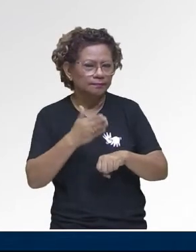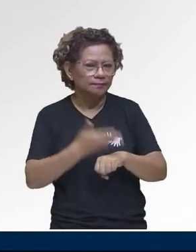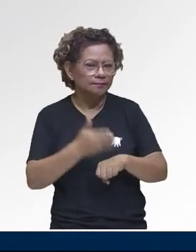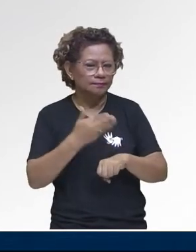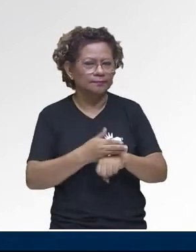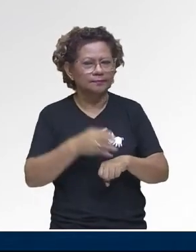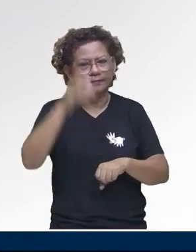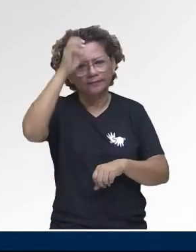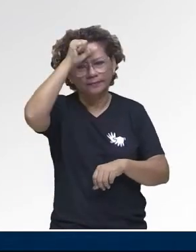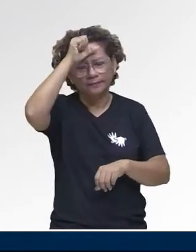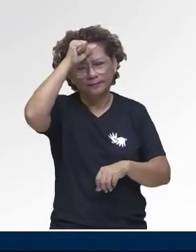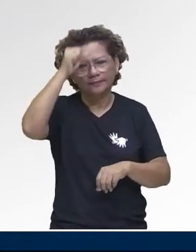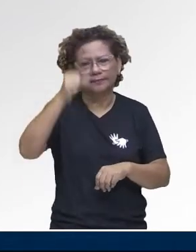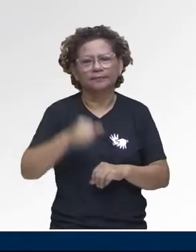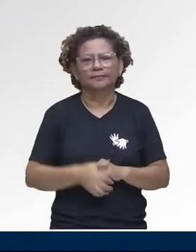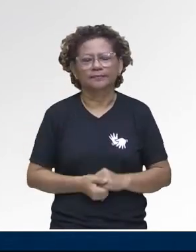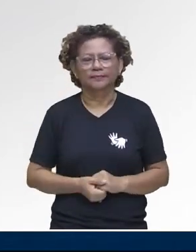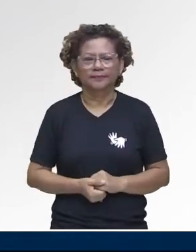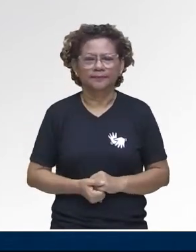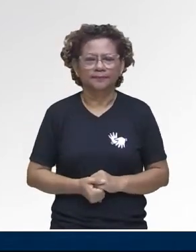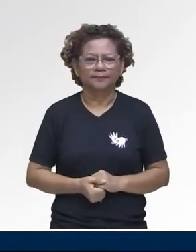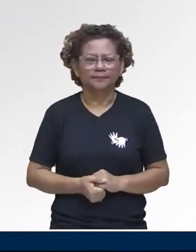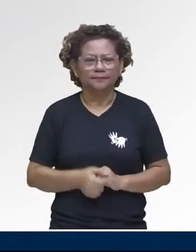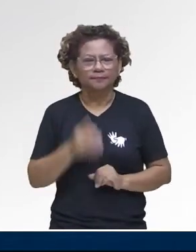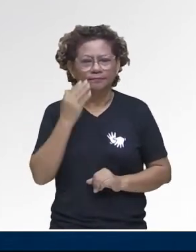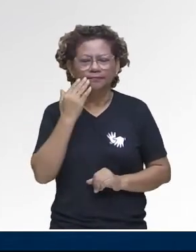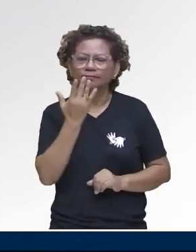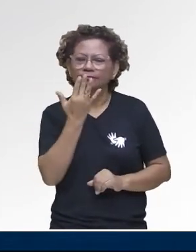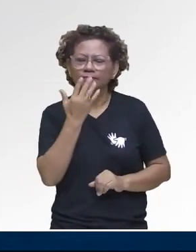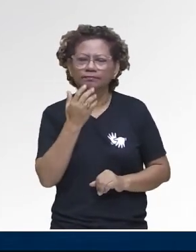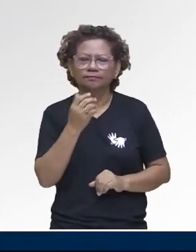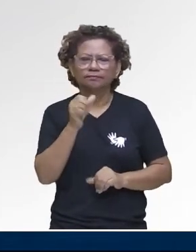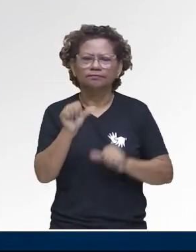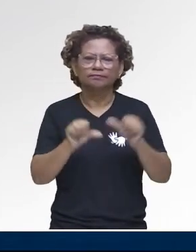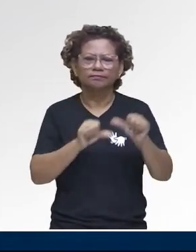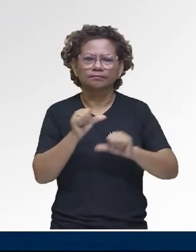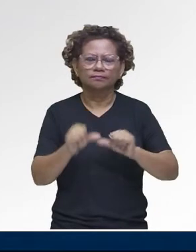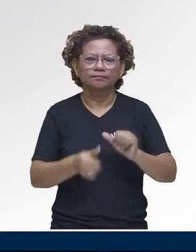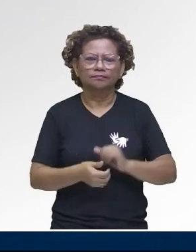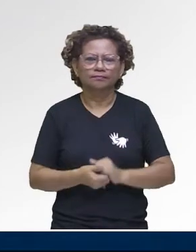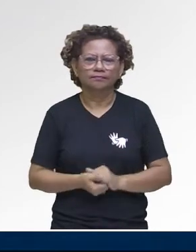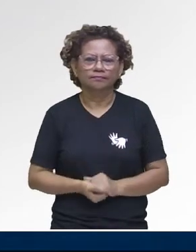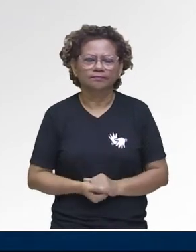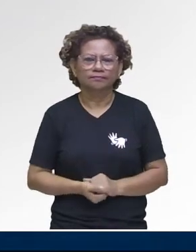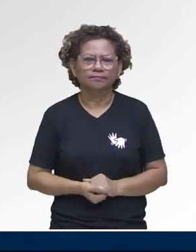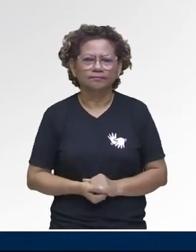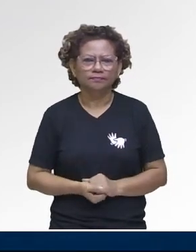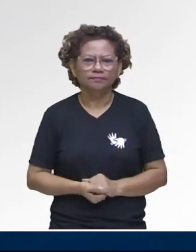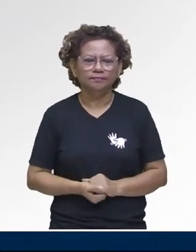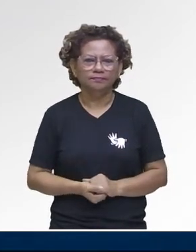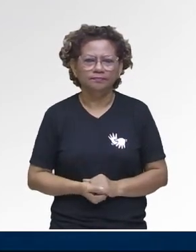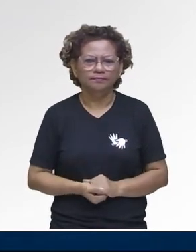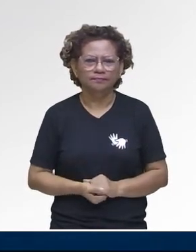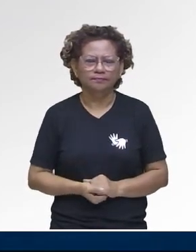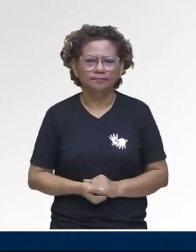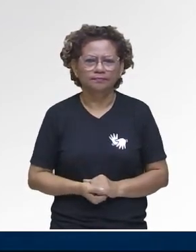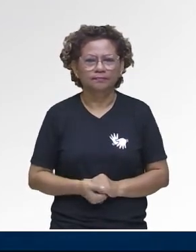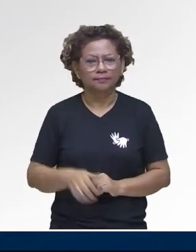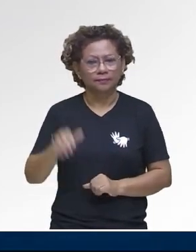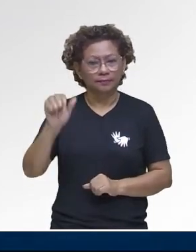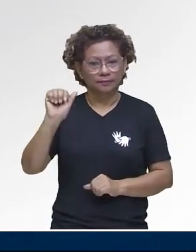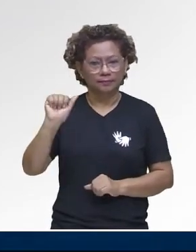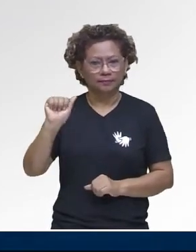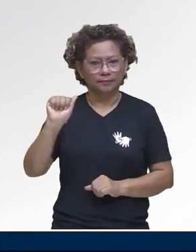Vamos colocar com a outra cor, né? Vamos organizá-la aqui no cálculo, na organização, em armar a